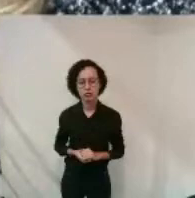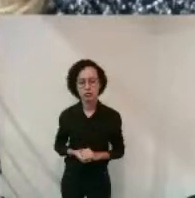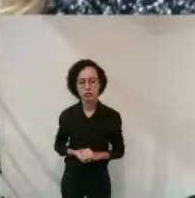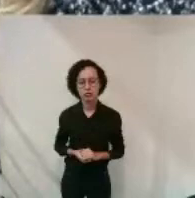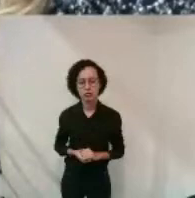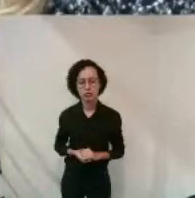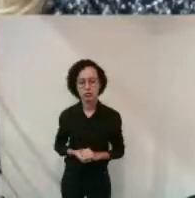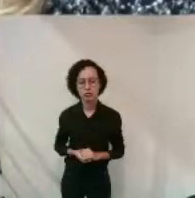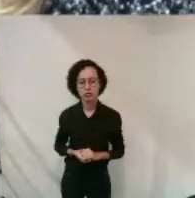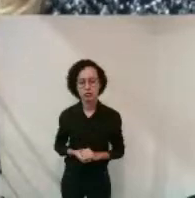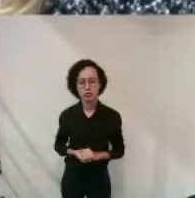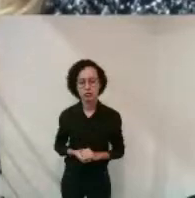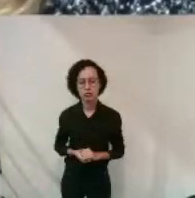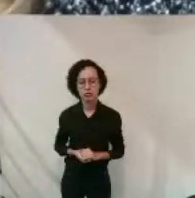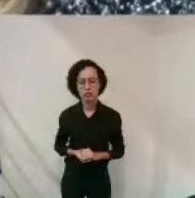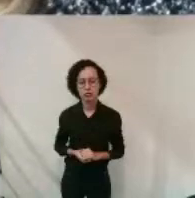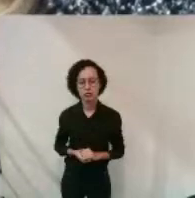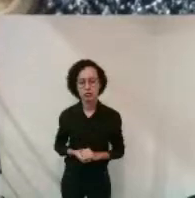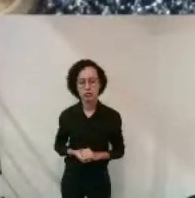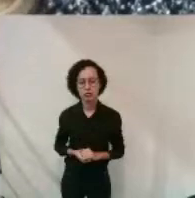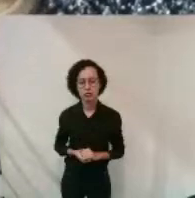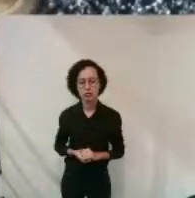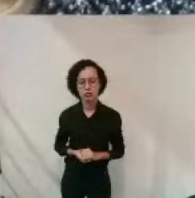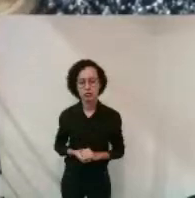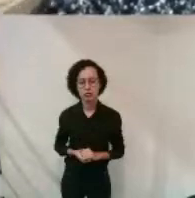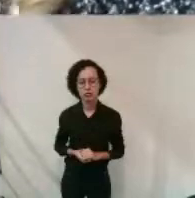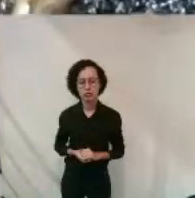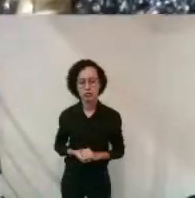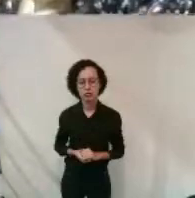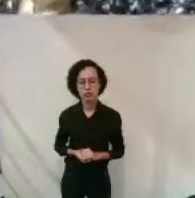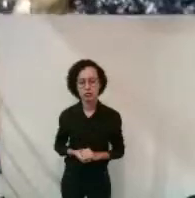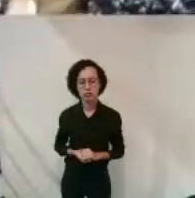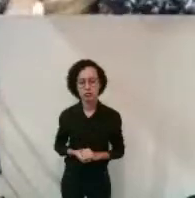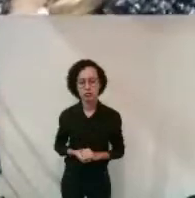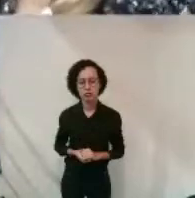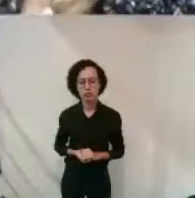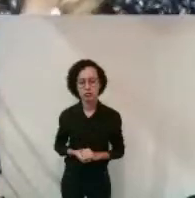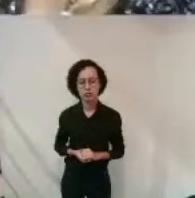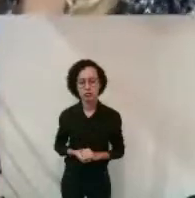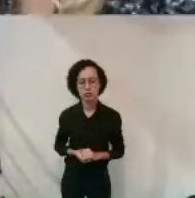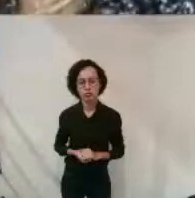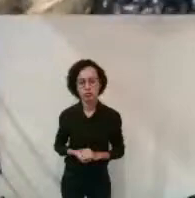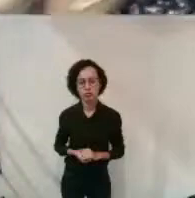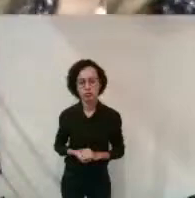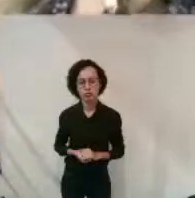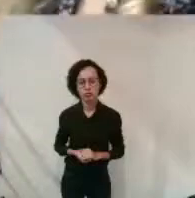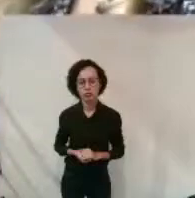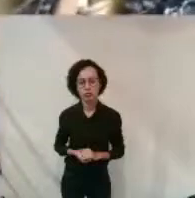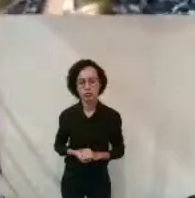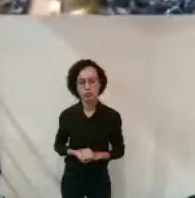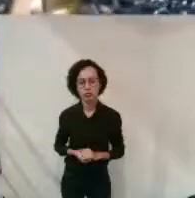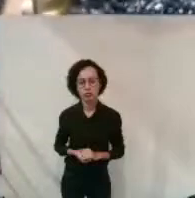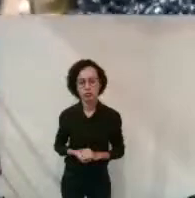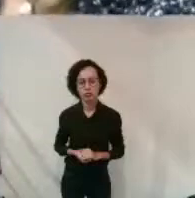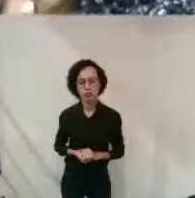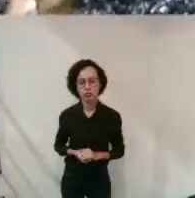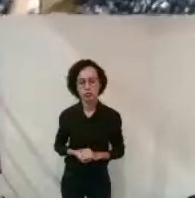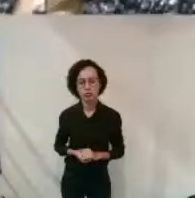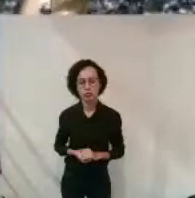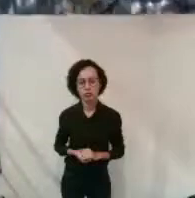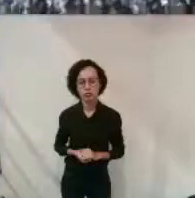ambiental dos aterros sanitários antigos, que funcionavam antes da instalação dos novos aterros sanitários.